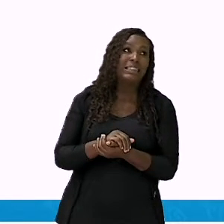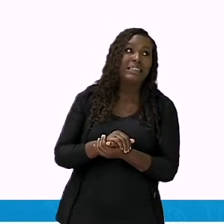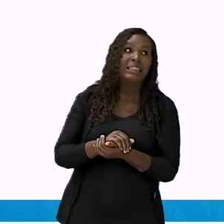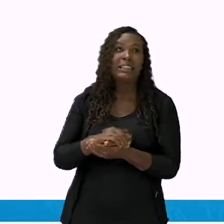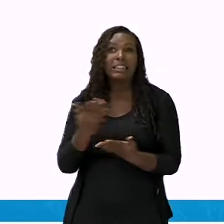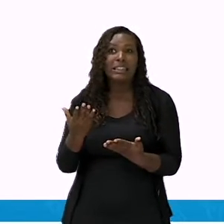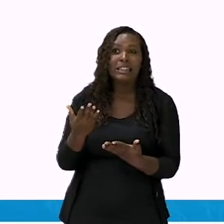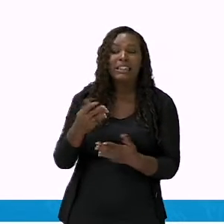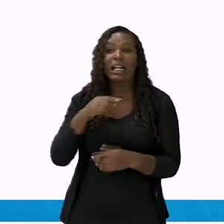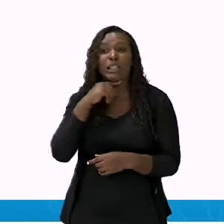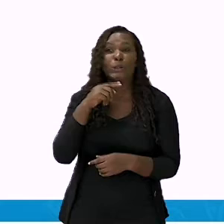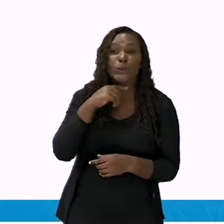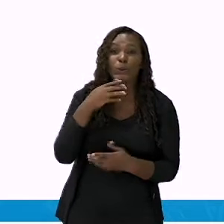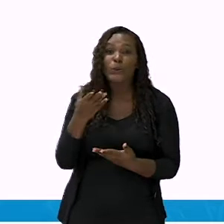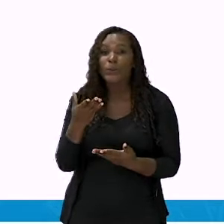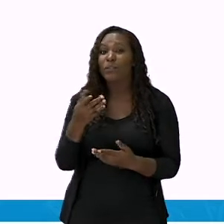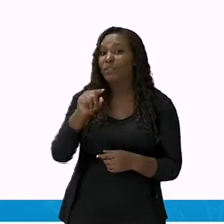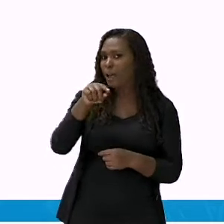de qualquer um.